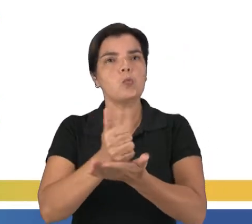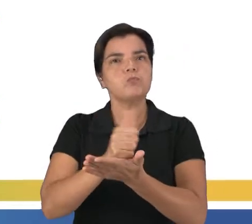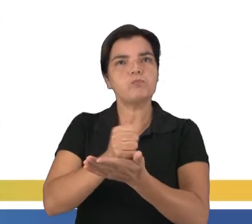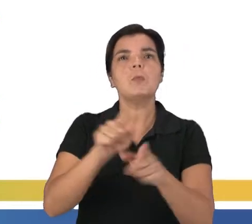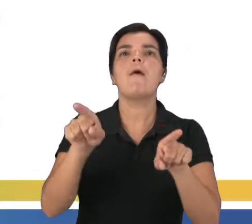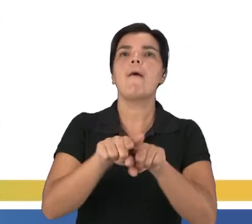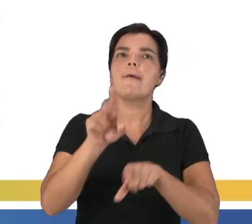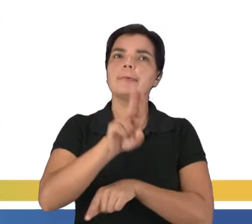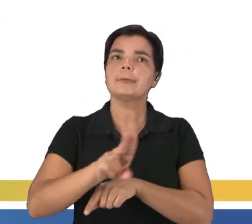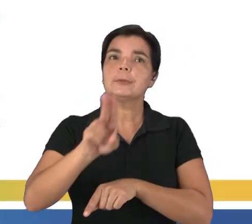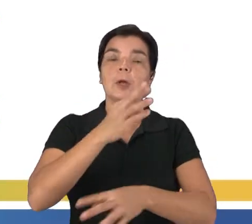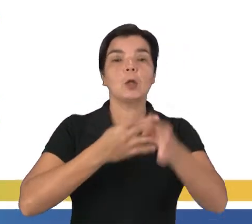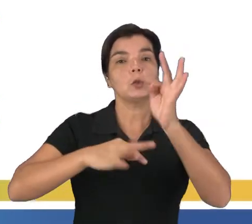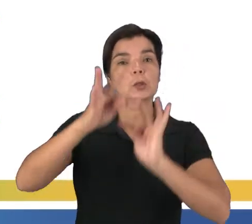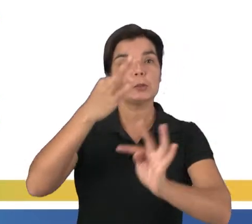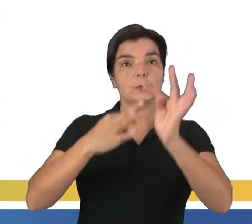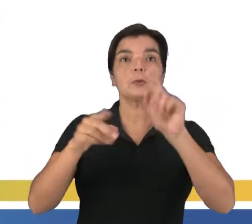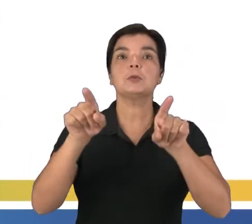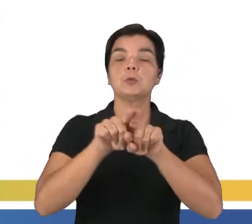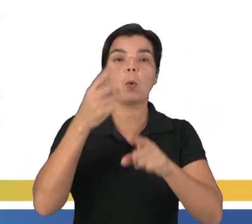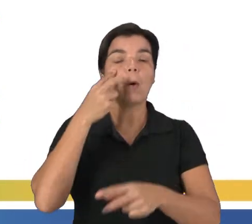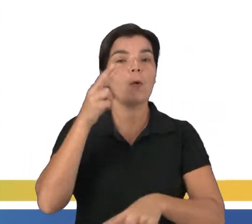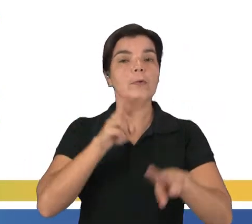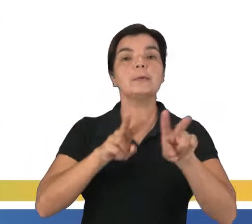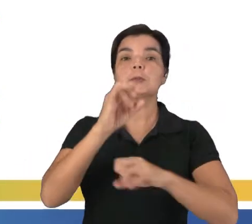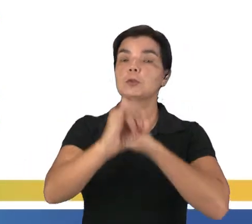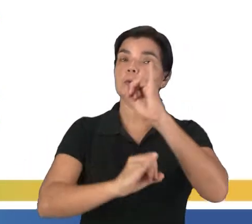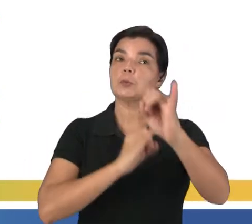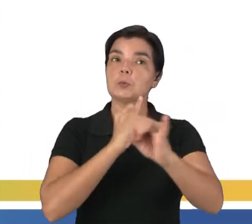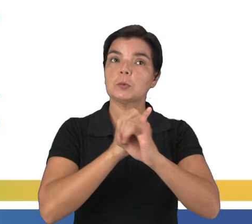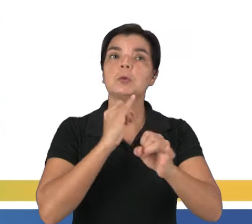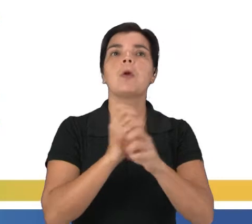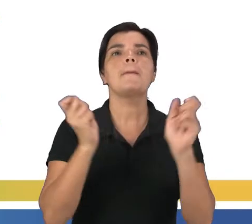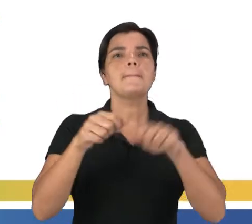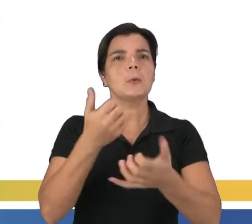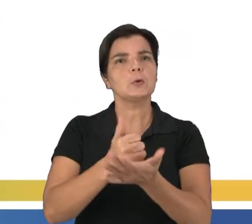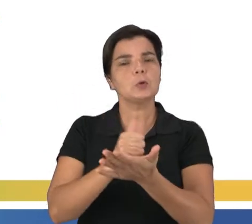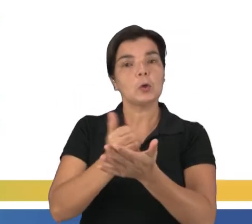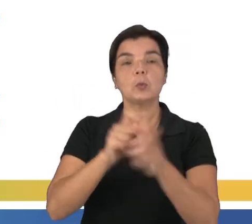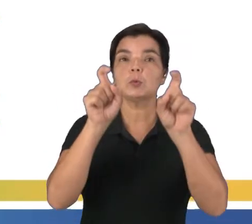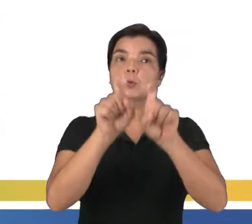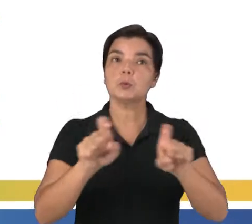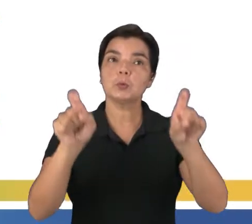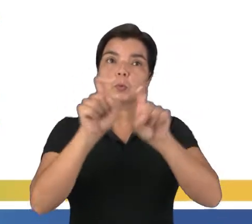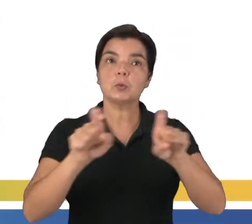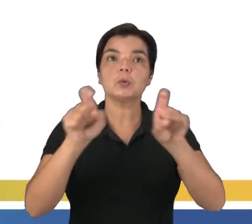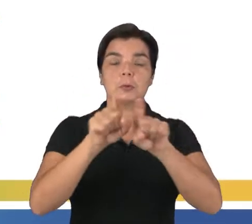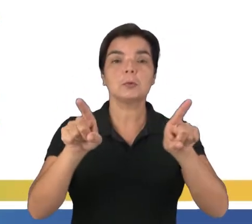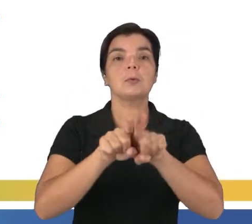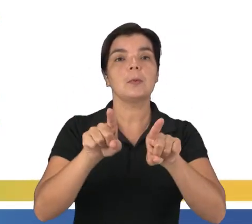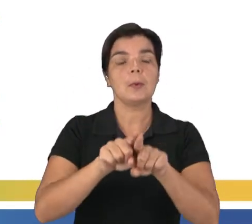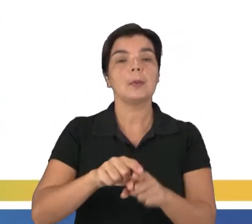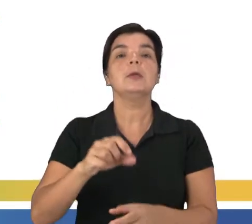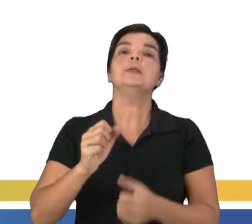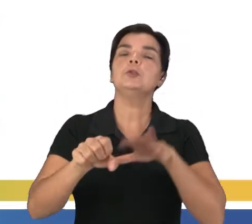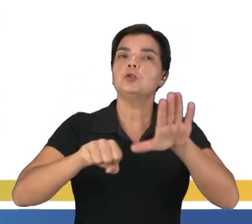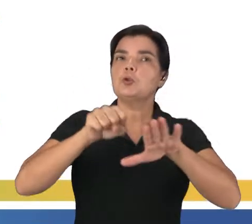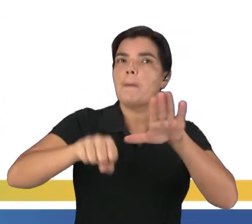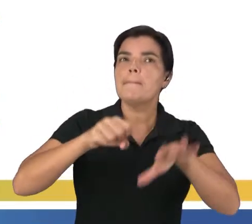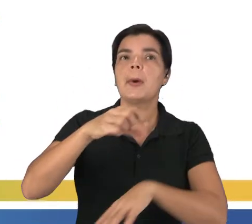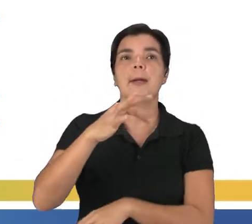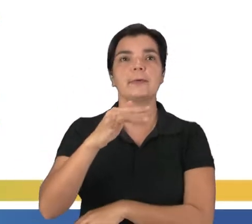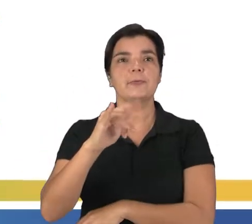videogame é aquele que usa a tecnologia de gráficos virtuais. Ele pode ser jogado em computadores, em máquinas de fliperama,